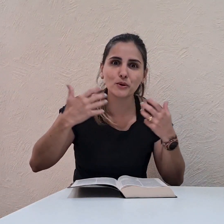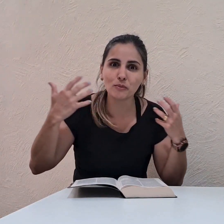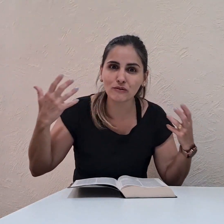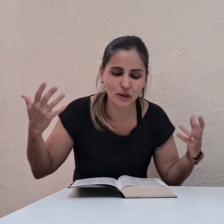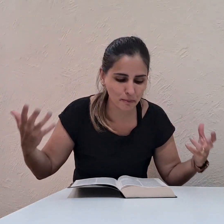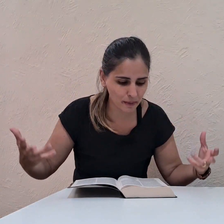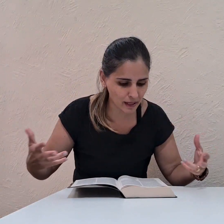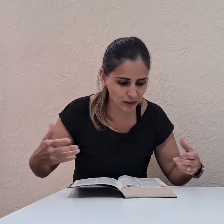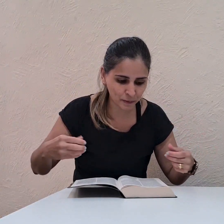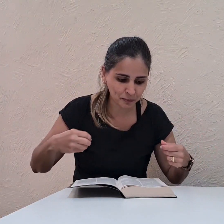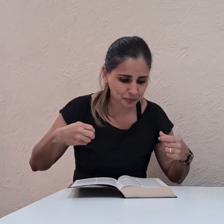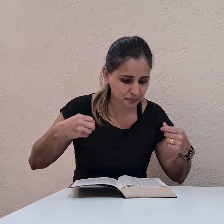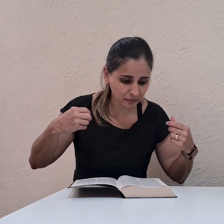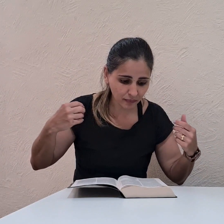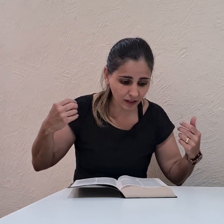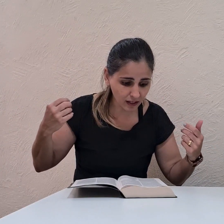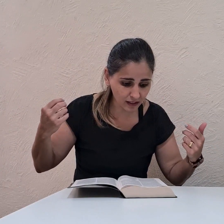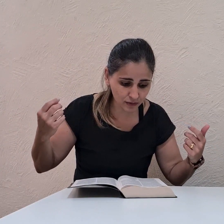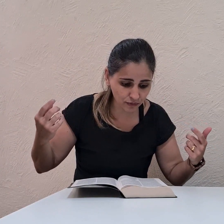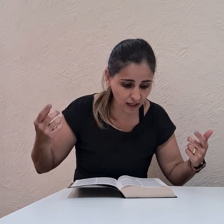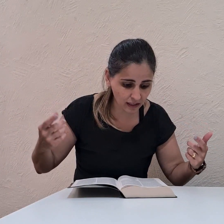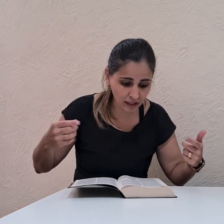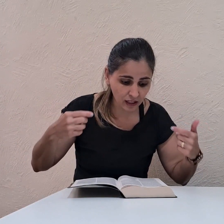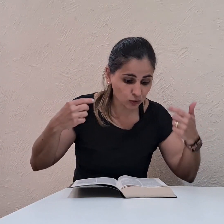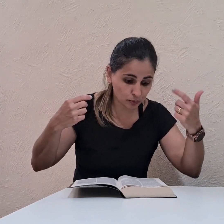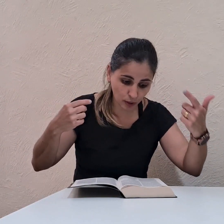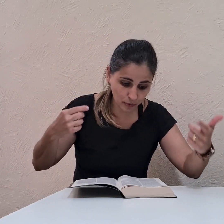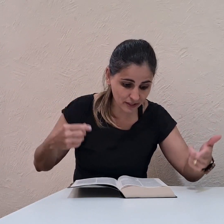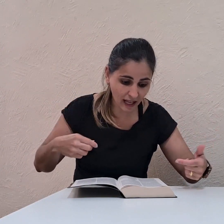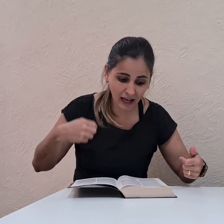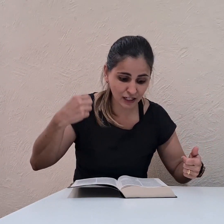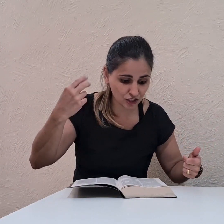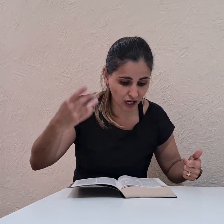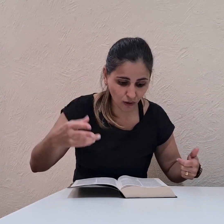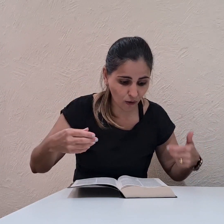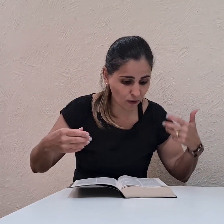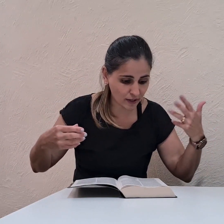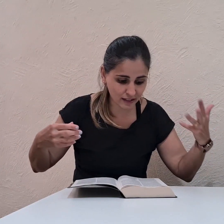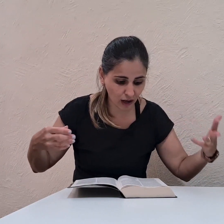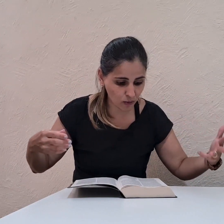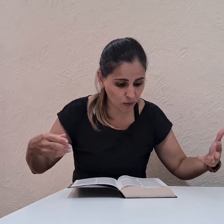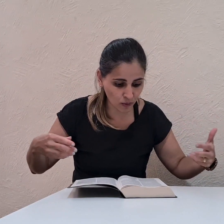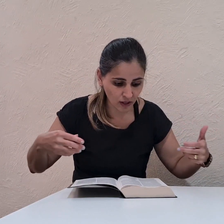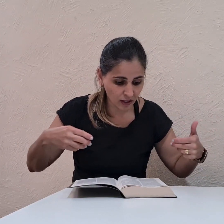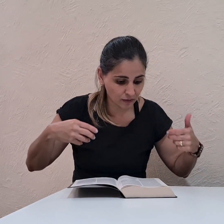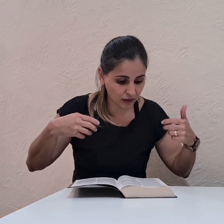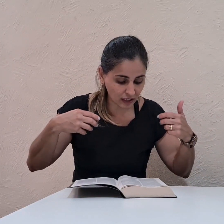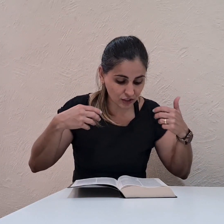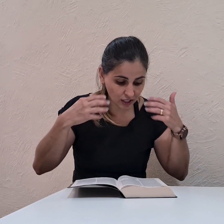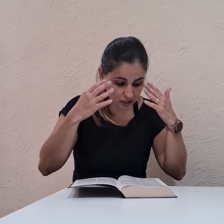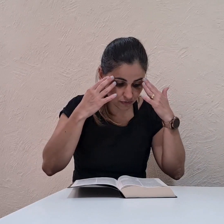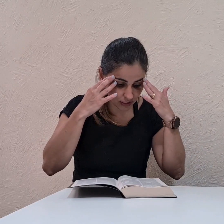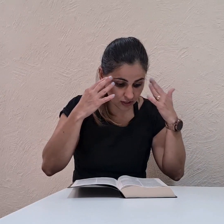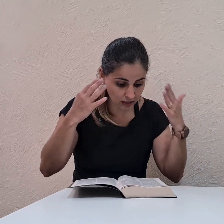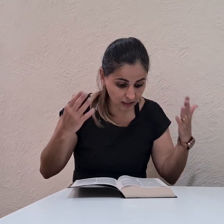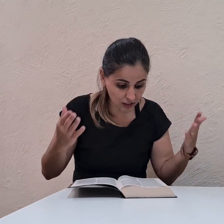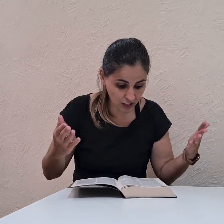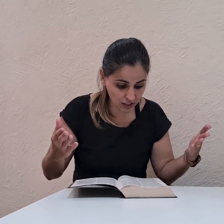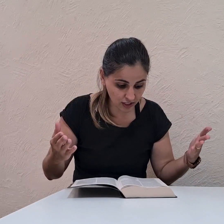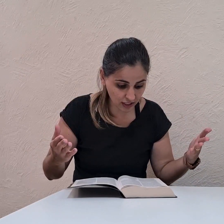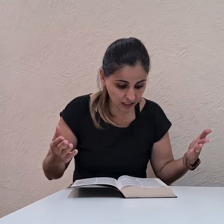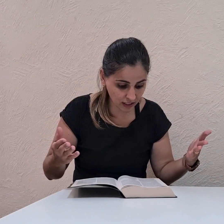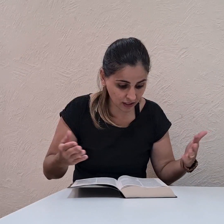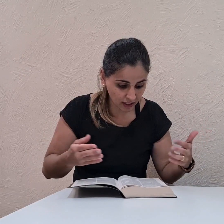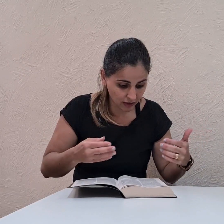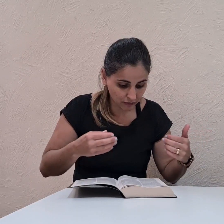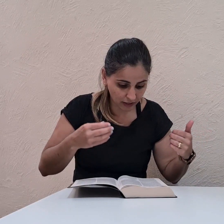levou, abriu o Mar Vermelho. Aqui fala do próprio Isaac, Jacó, Esaú. Fala de tanta